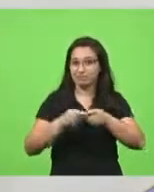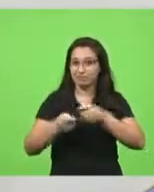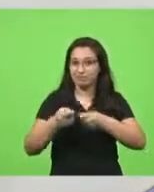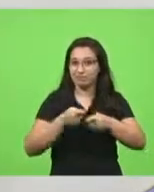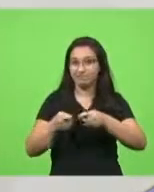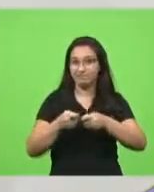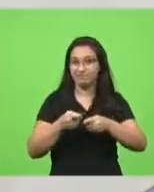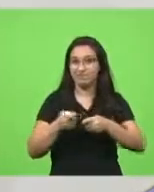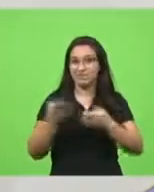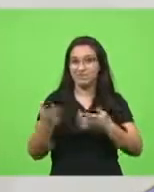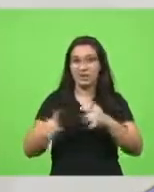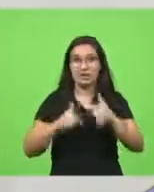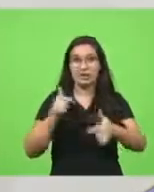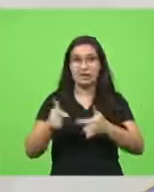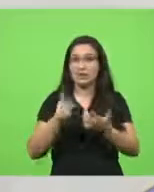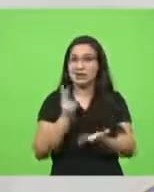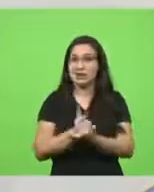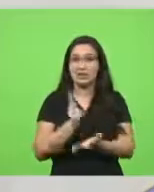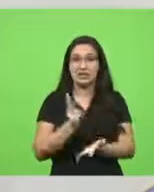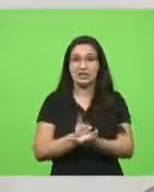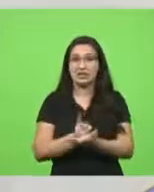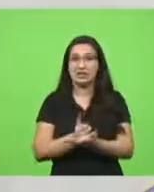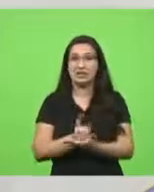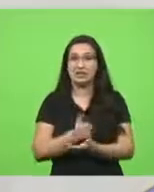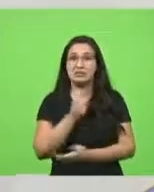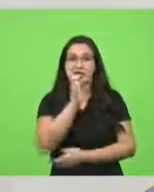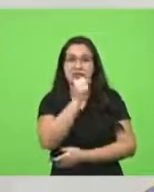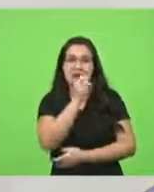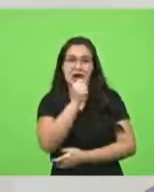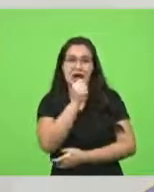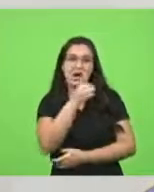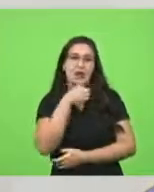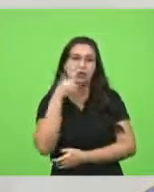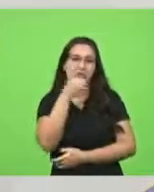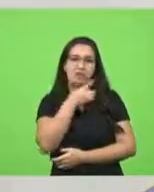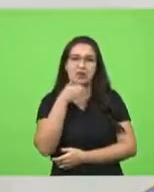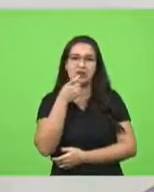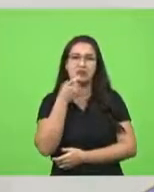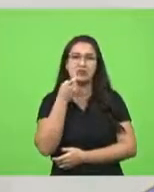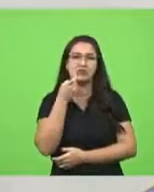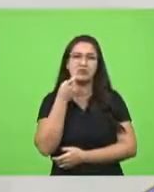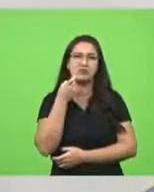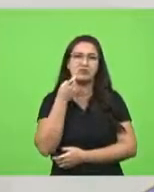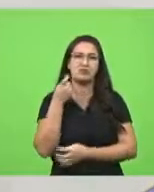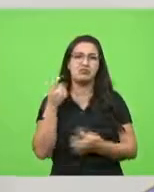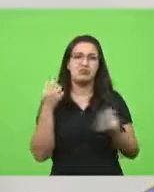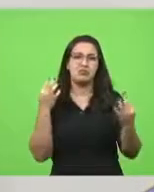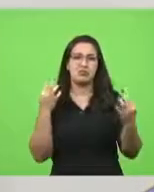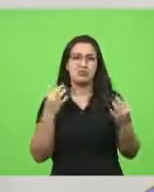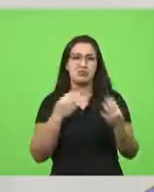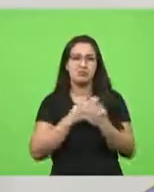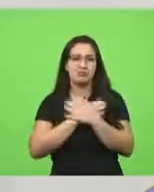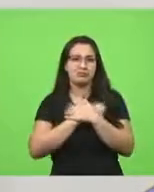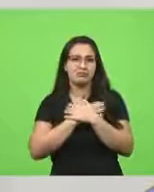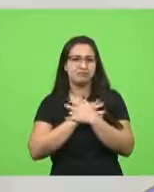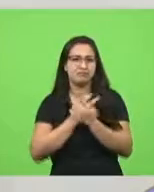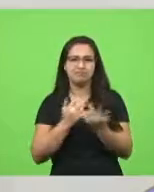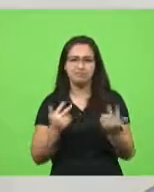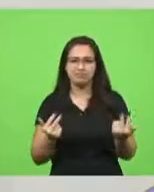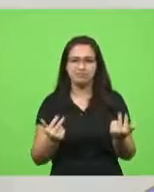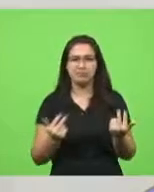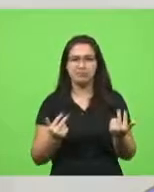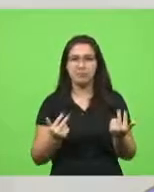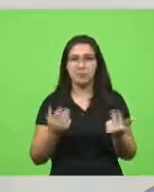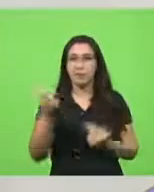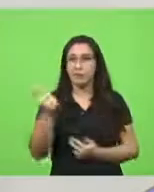lockdown. Ele trabalha sábado, domingo, feriado, dia santo. Não tem dia para parar. O produtor de leite, 5 horas da manhã, já